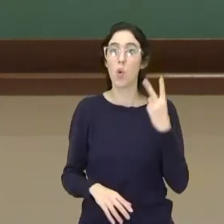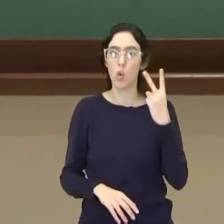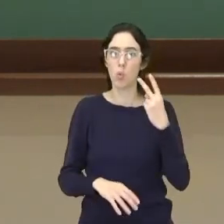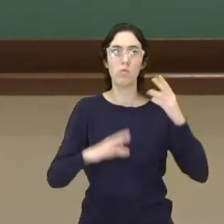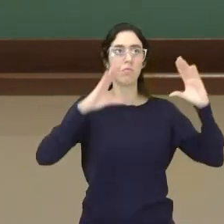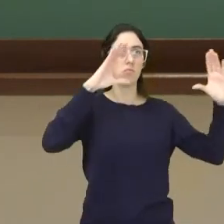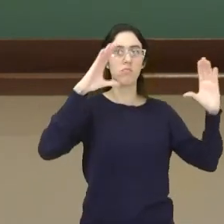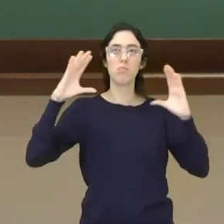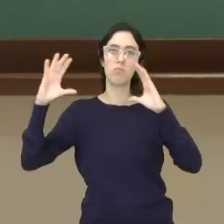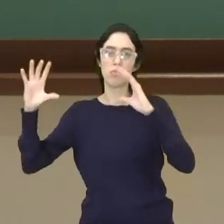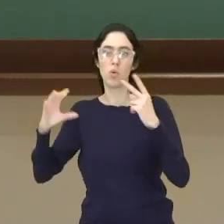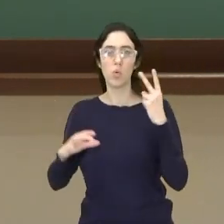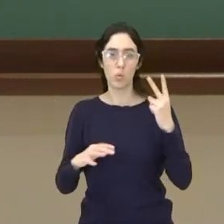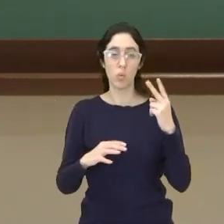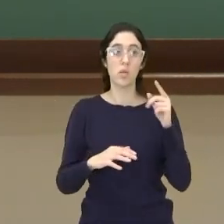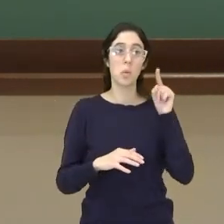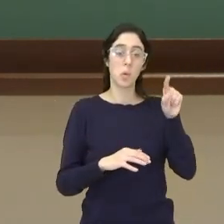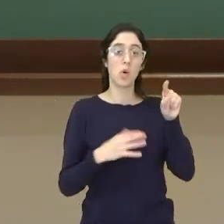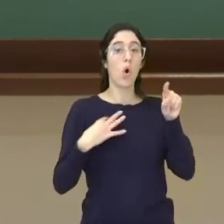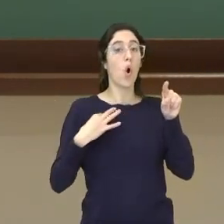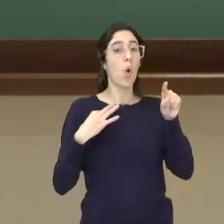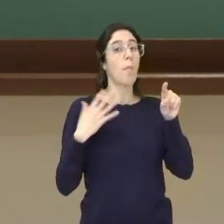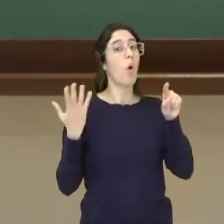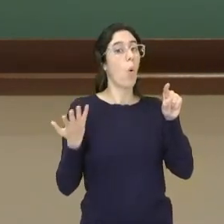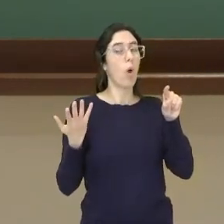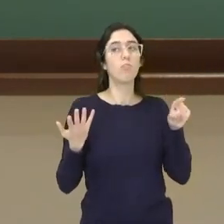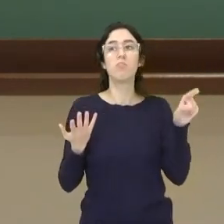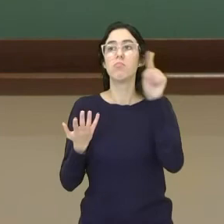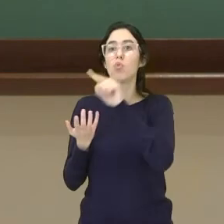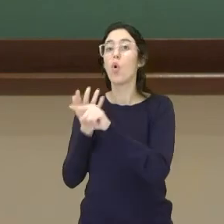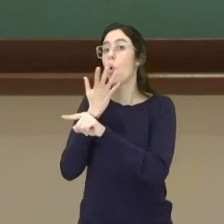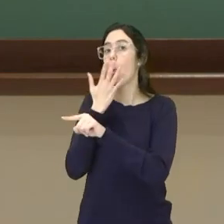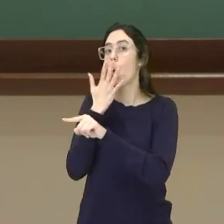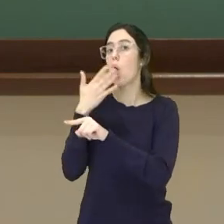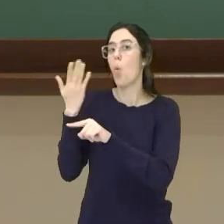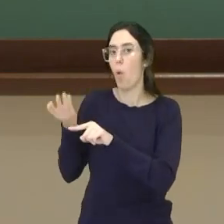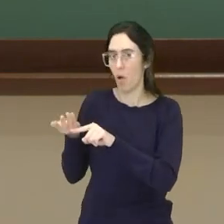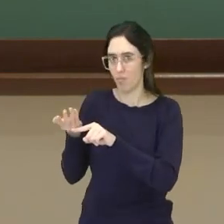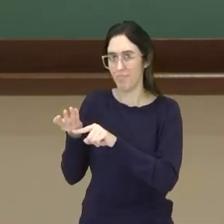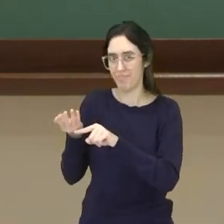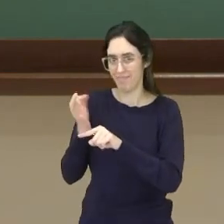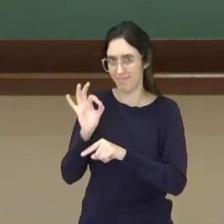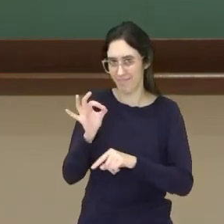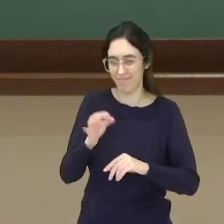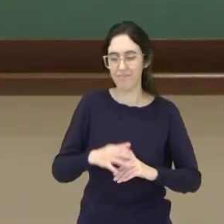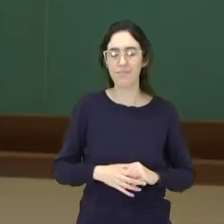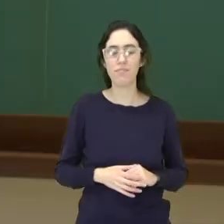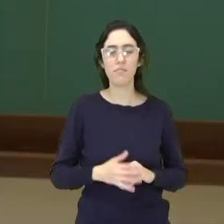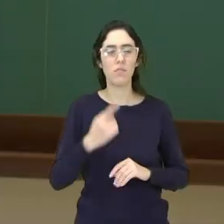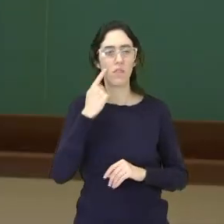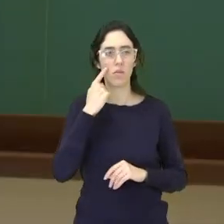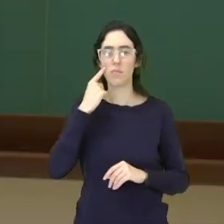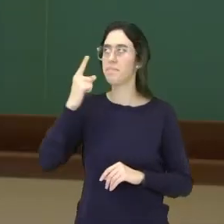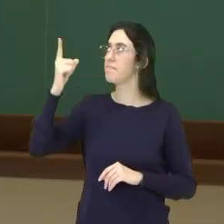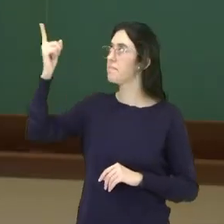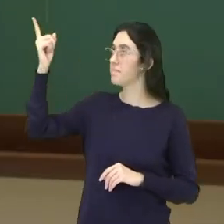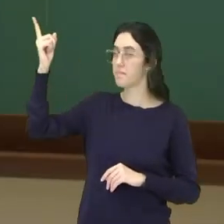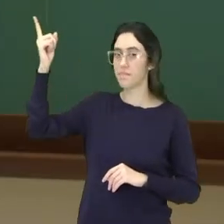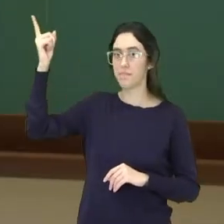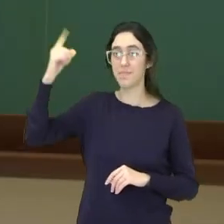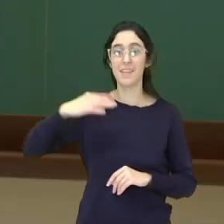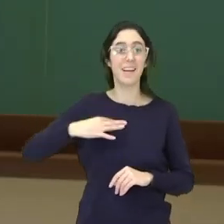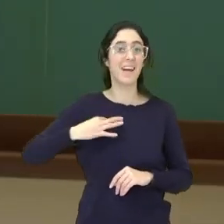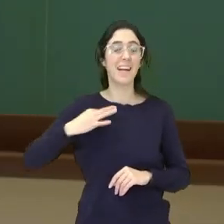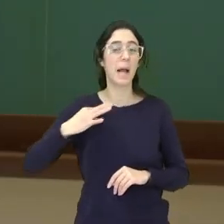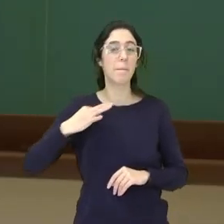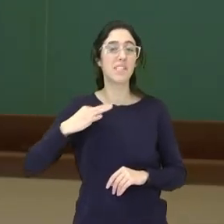roleta define a roupa que você vai ganhar e a outra roleta define a cor, certo? Então, repare aqui comigo. Para a camiseta,